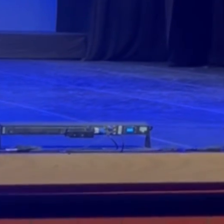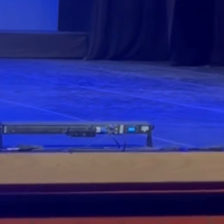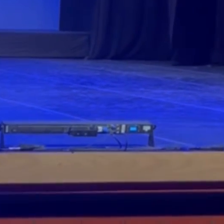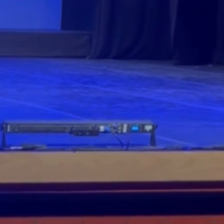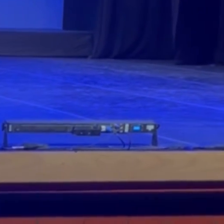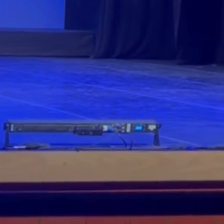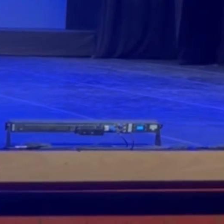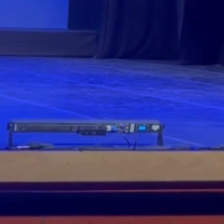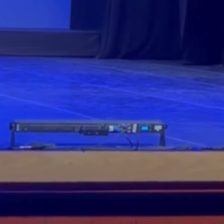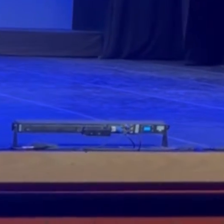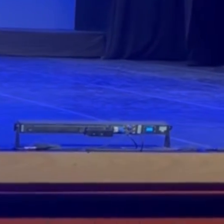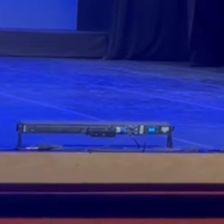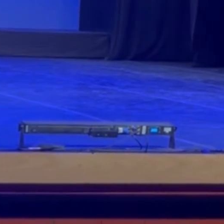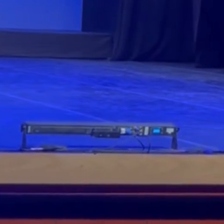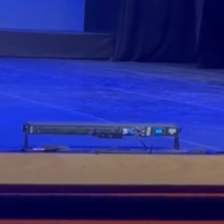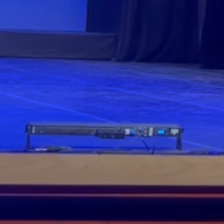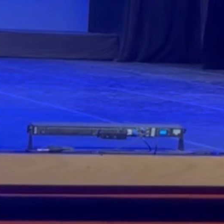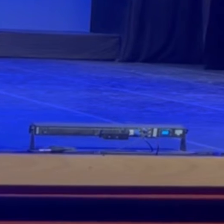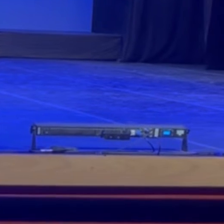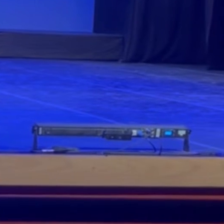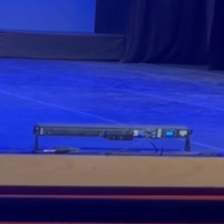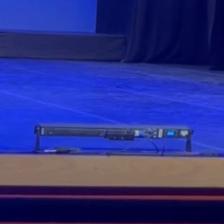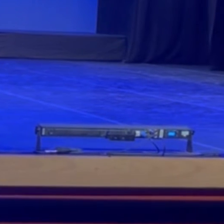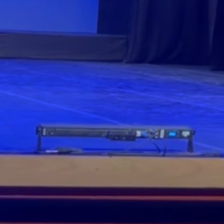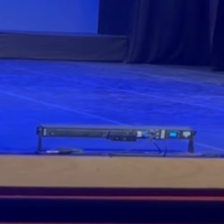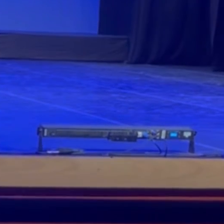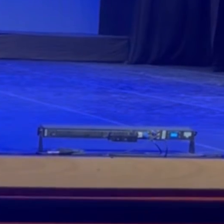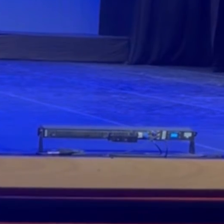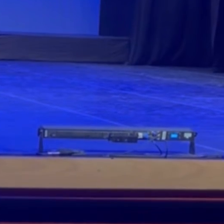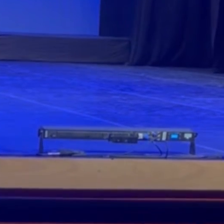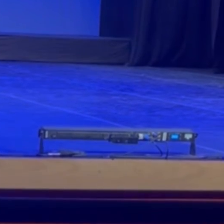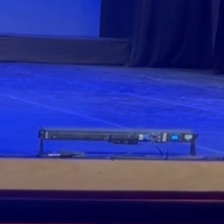Já decorei as músicas.